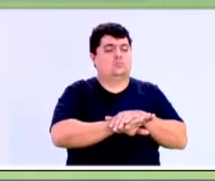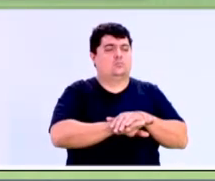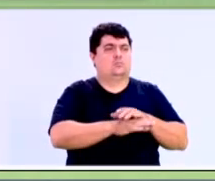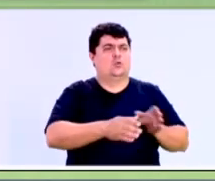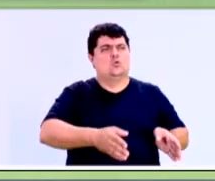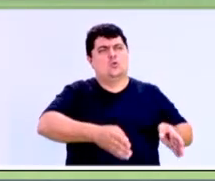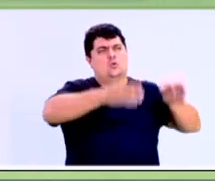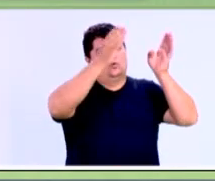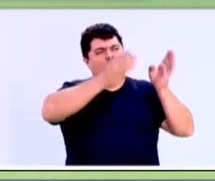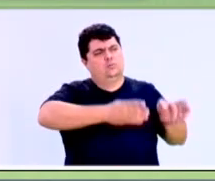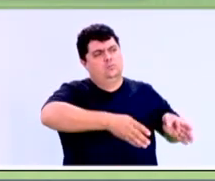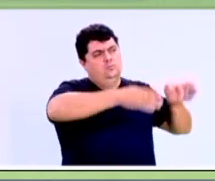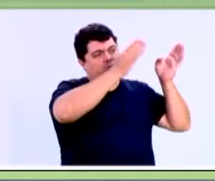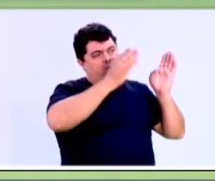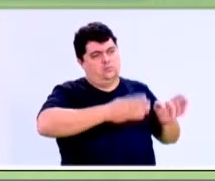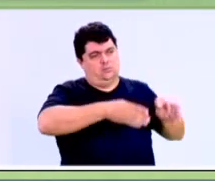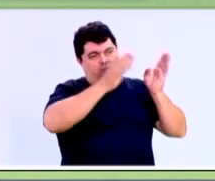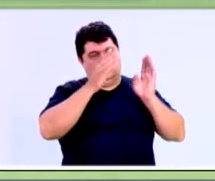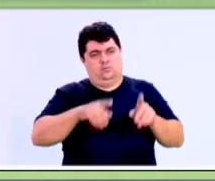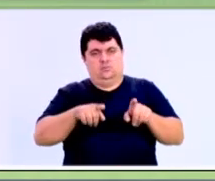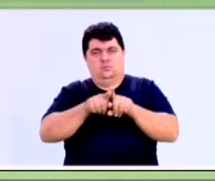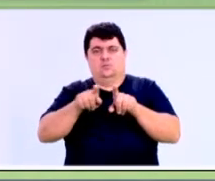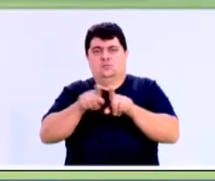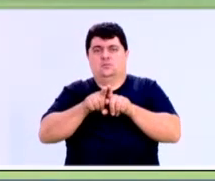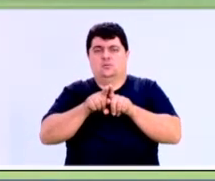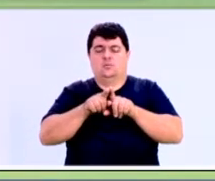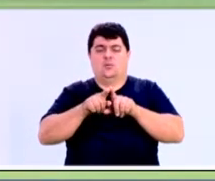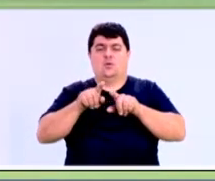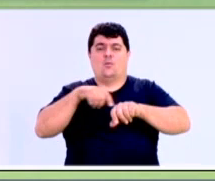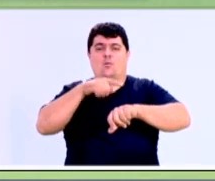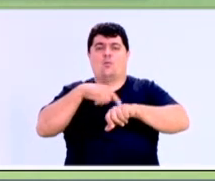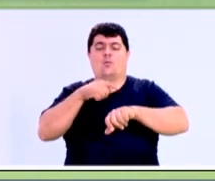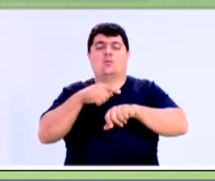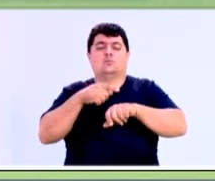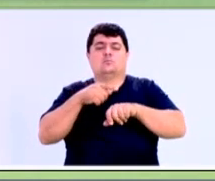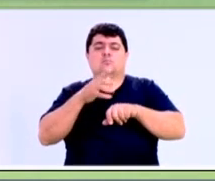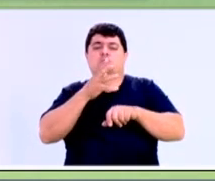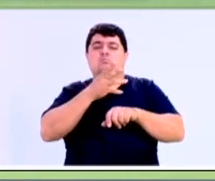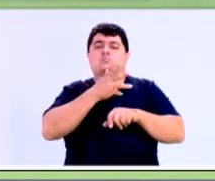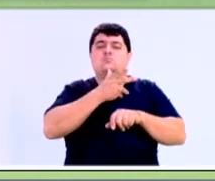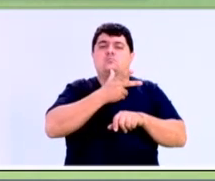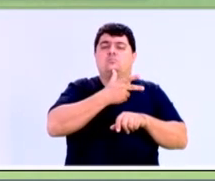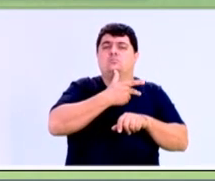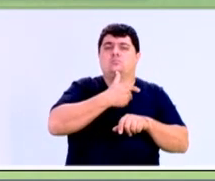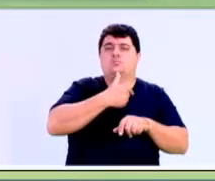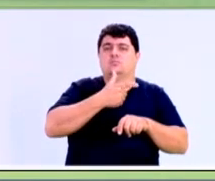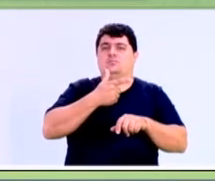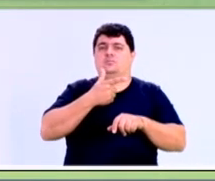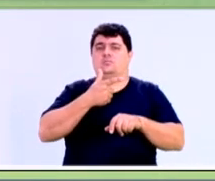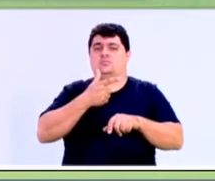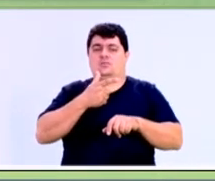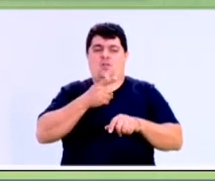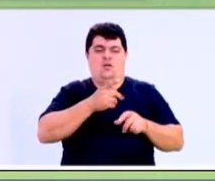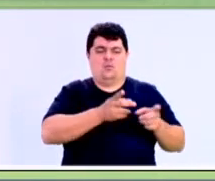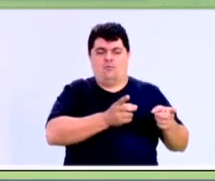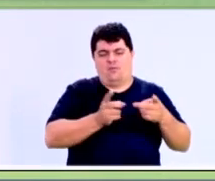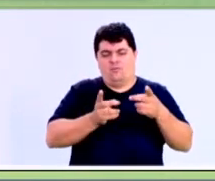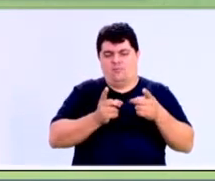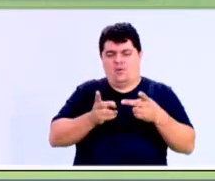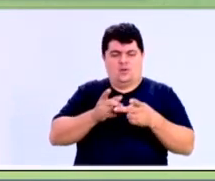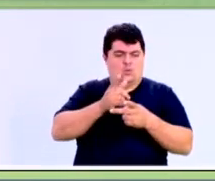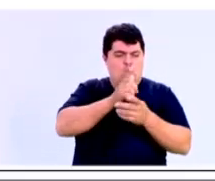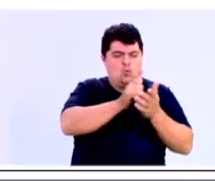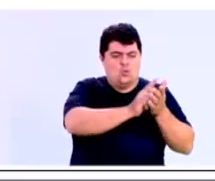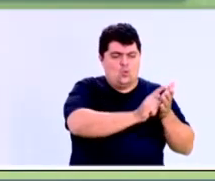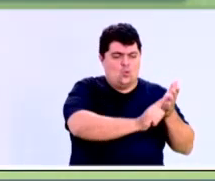e ainda do período de tempo em que o mesmo deverá ser reposto,